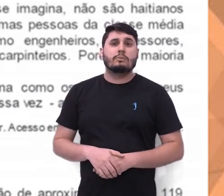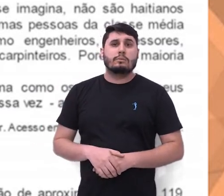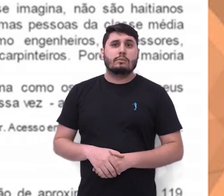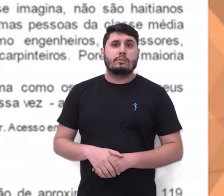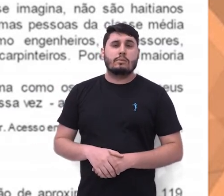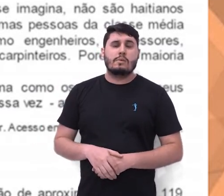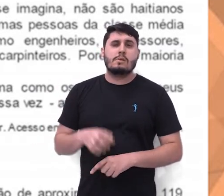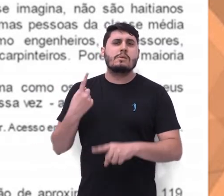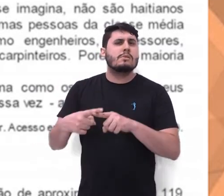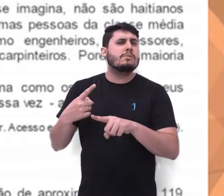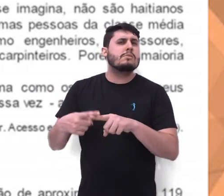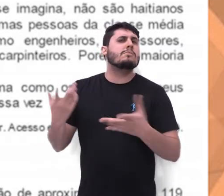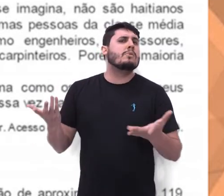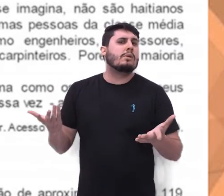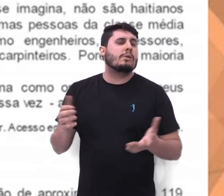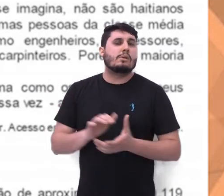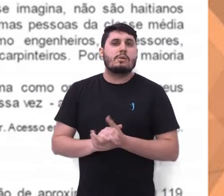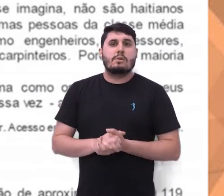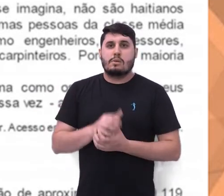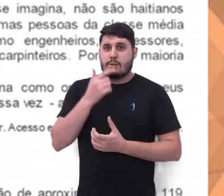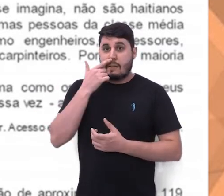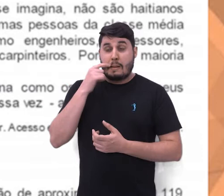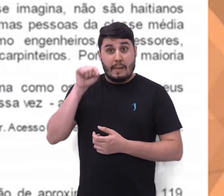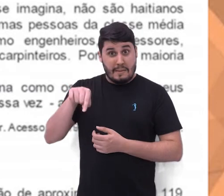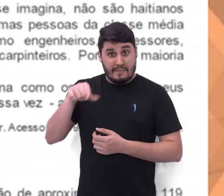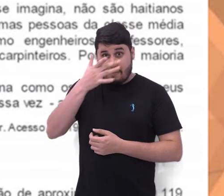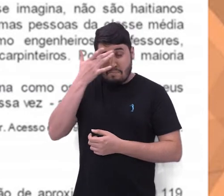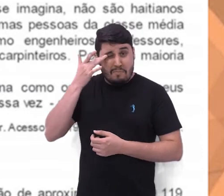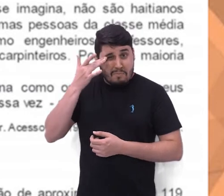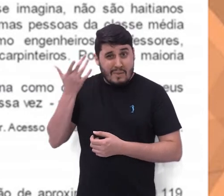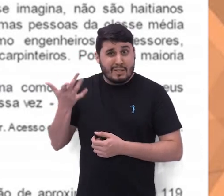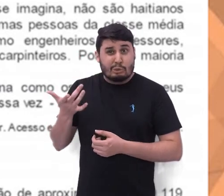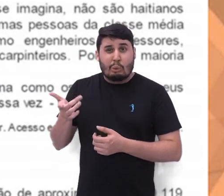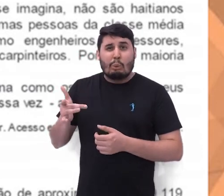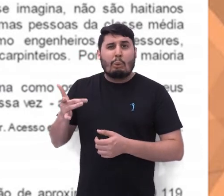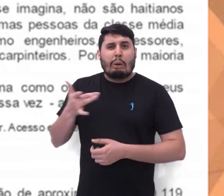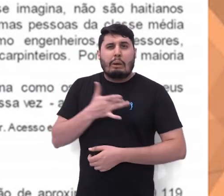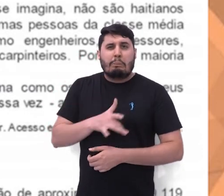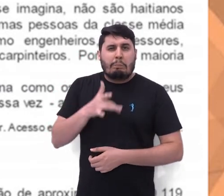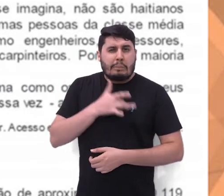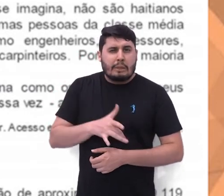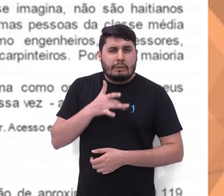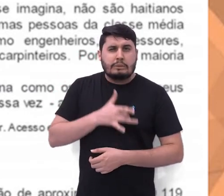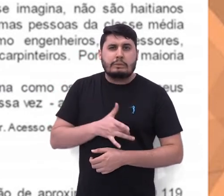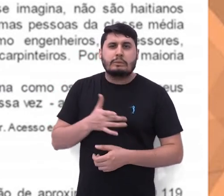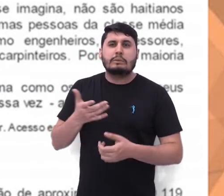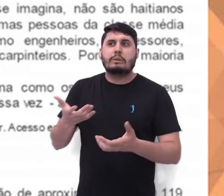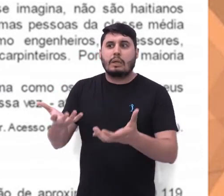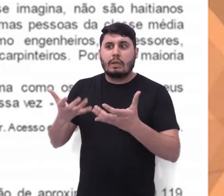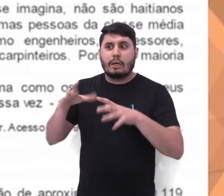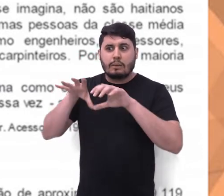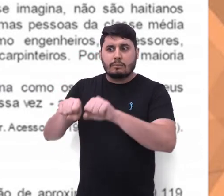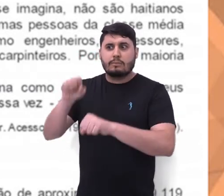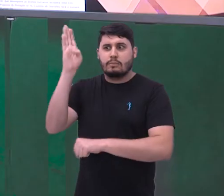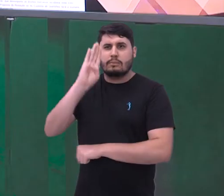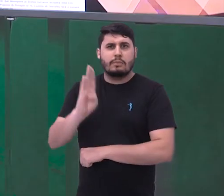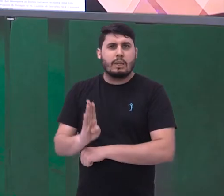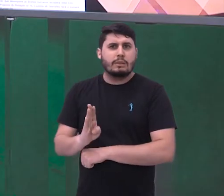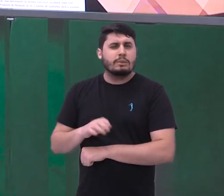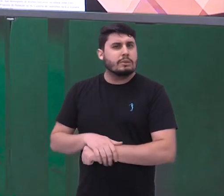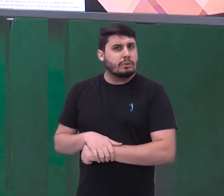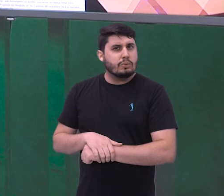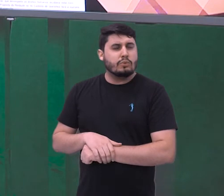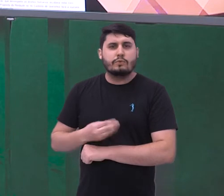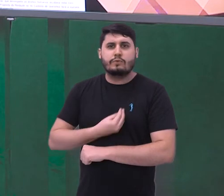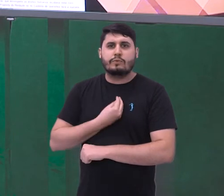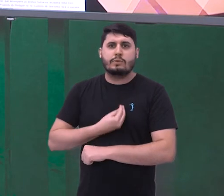ao contrário do que se imagina, não são haitianos miseráveis que buscam o Brasil para viver. Os